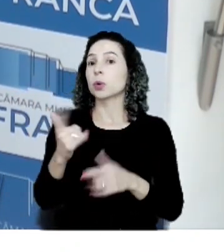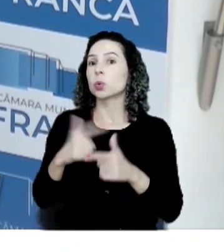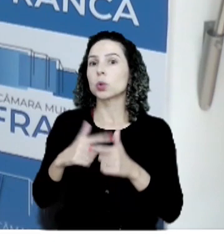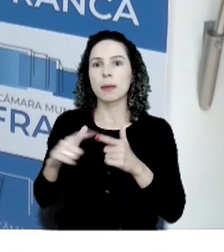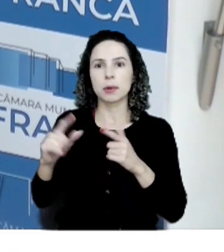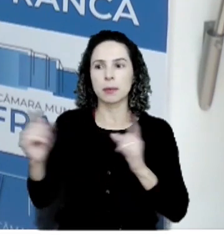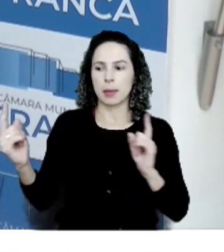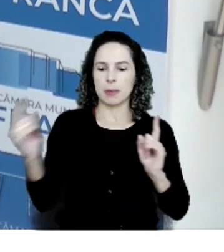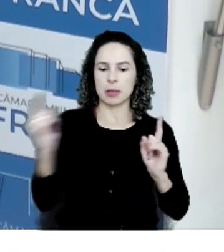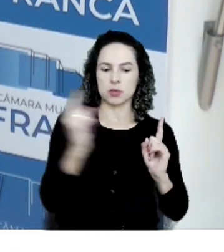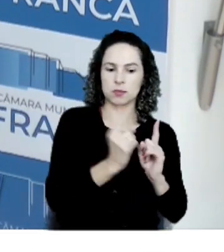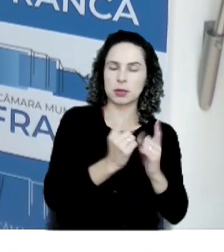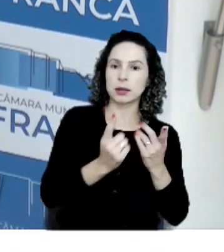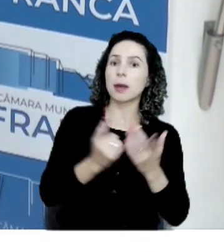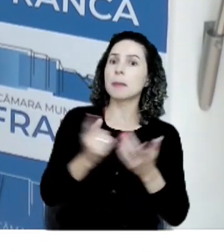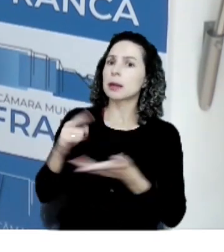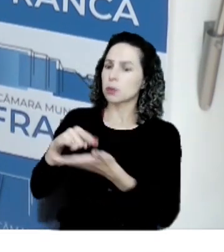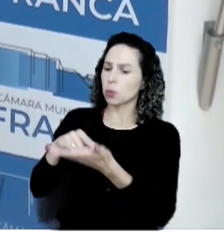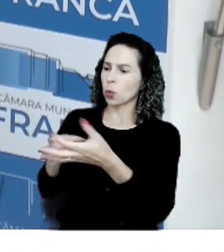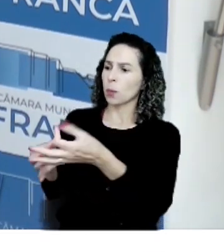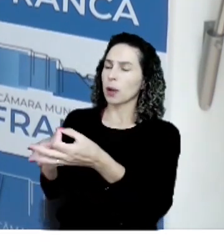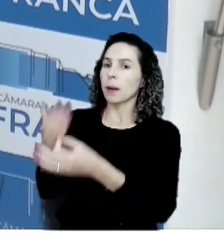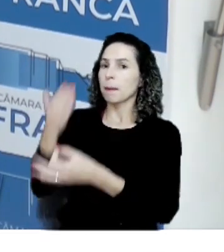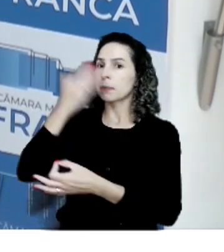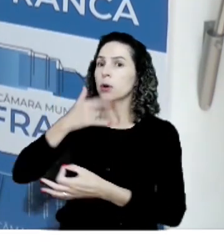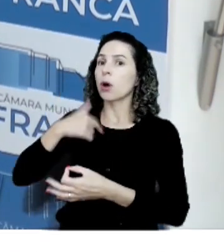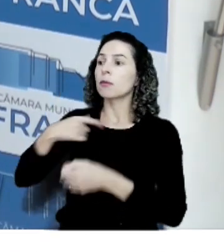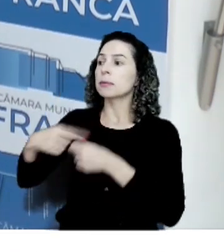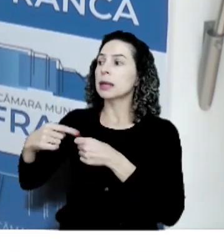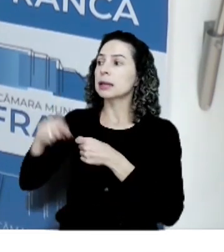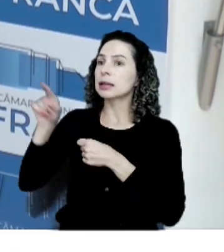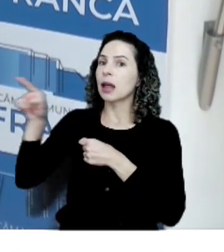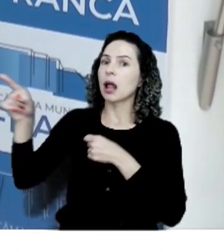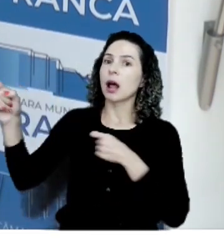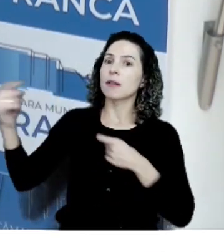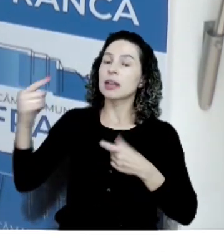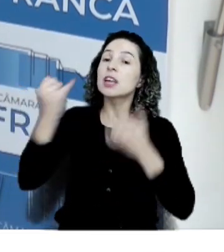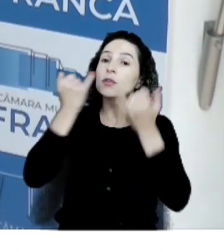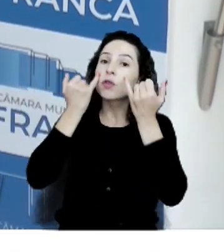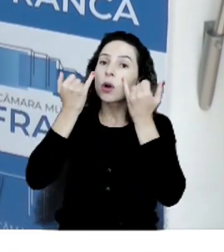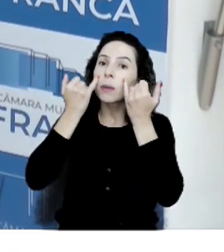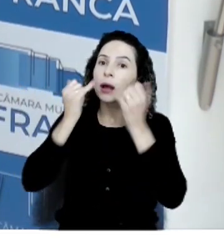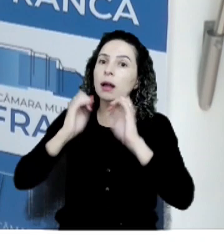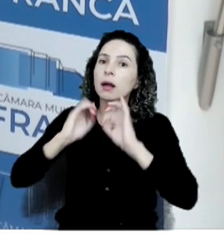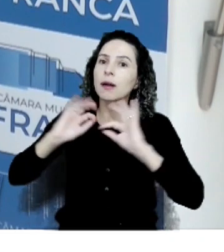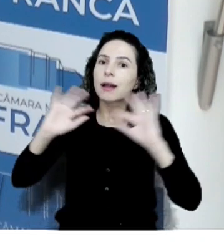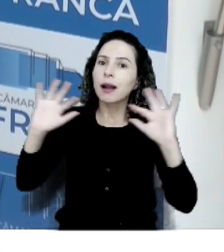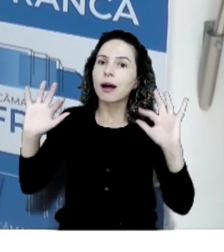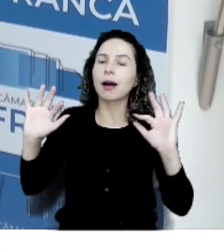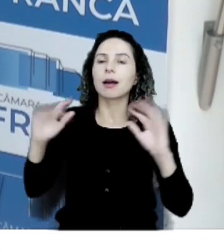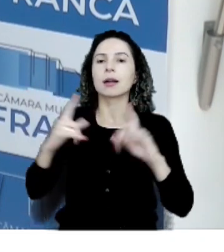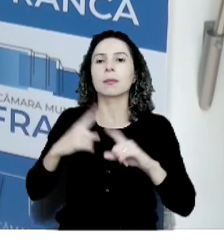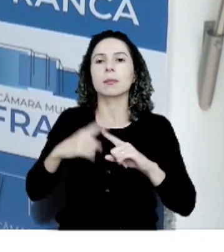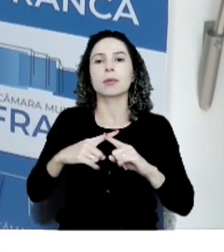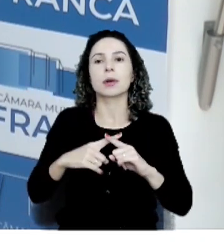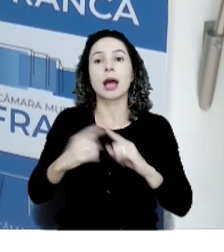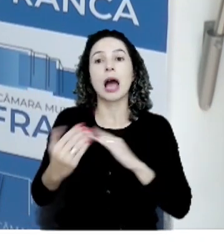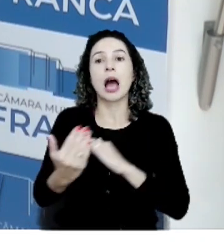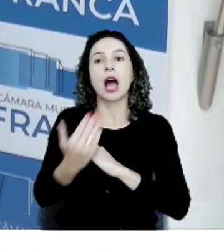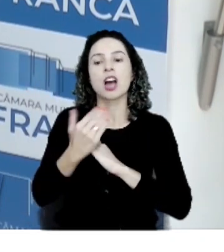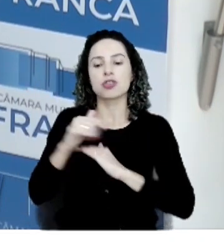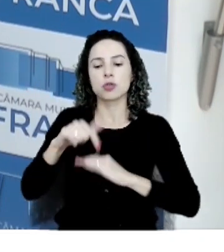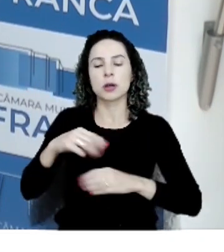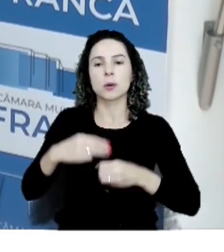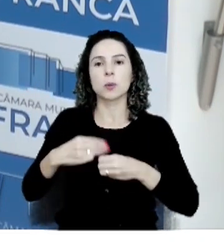atender, mas traz o documento. Dá as informações corretas, porque ajuda o